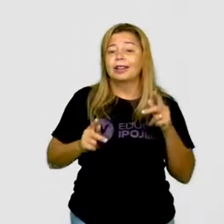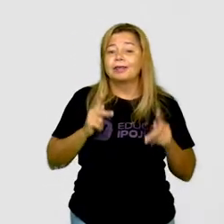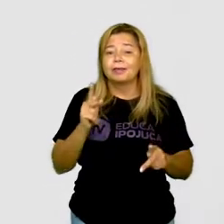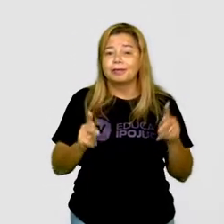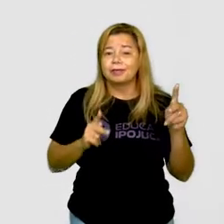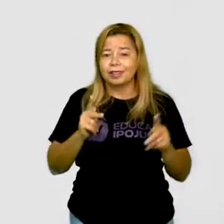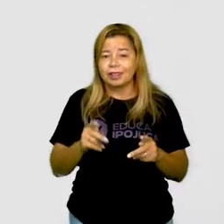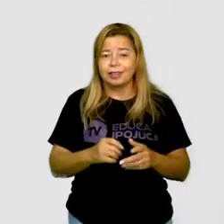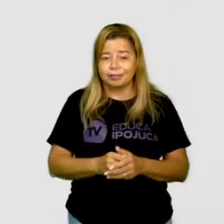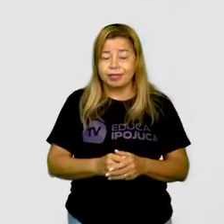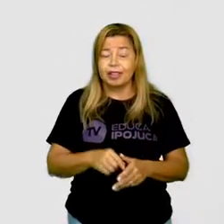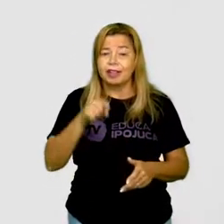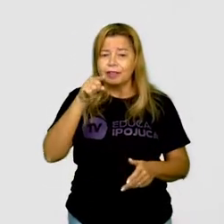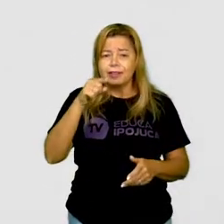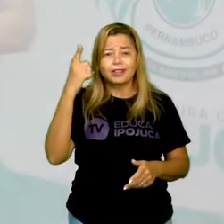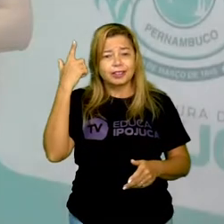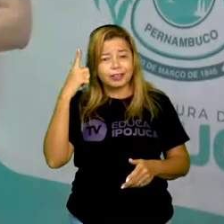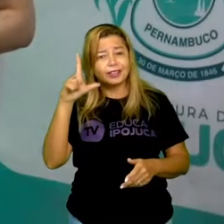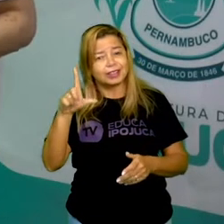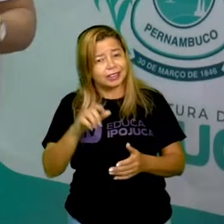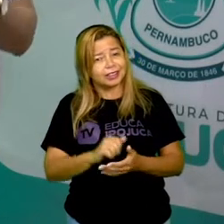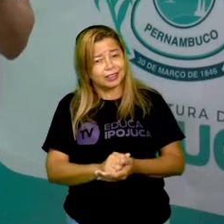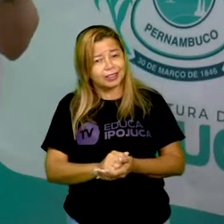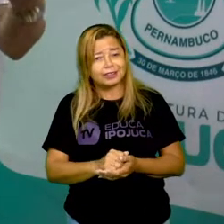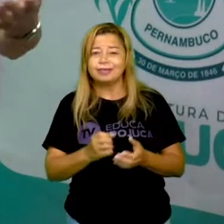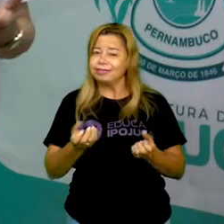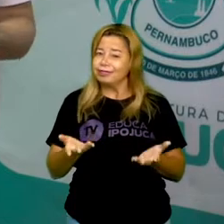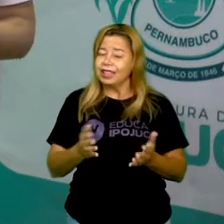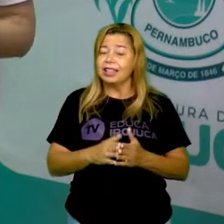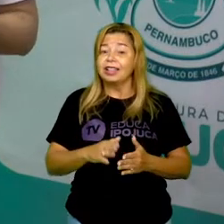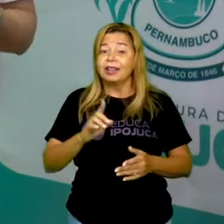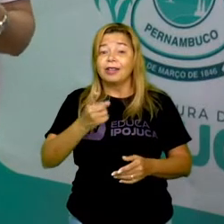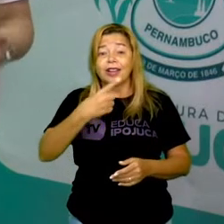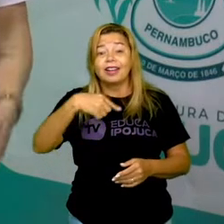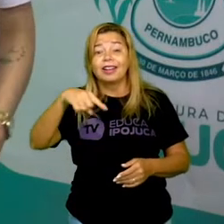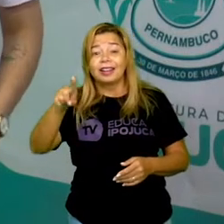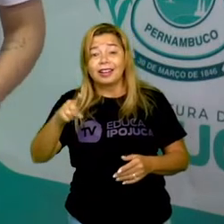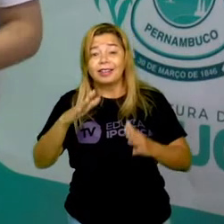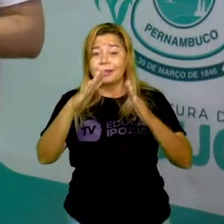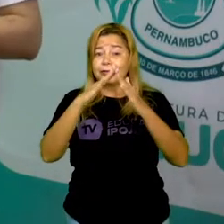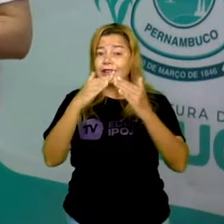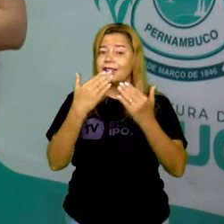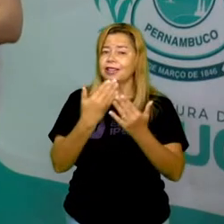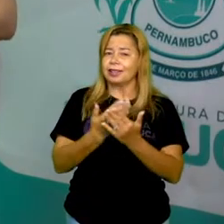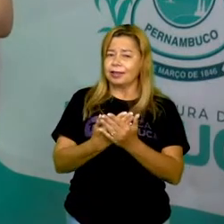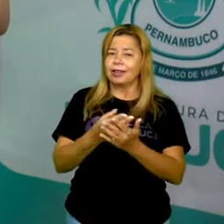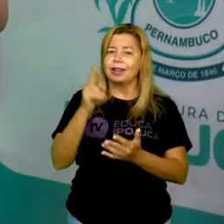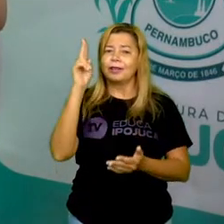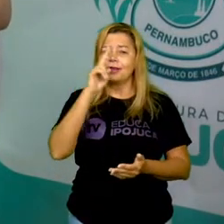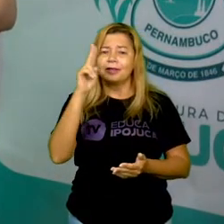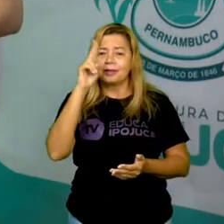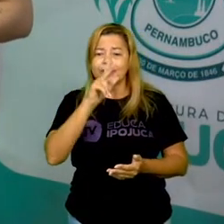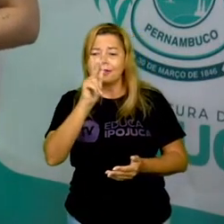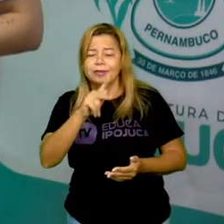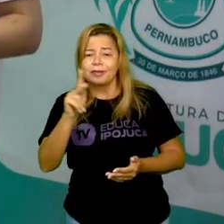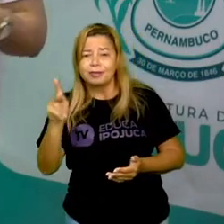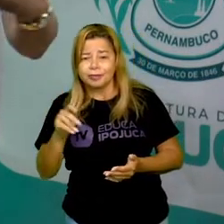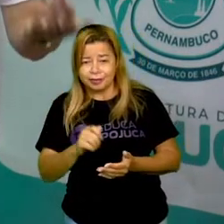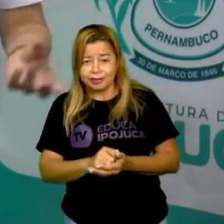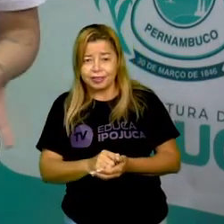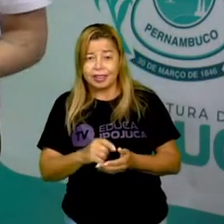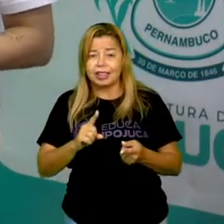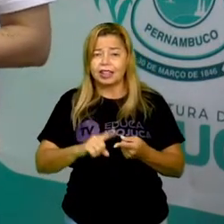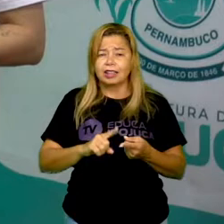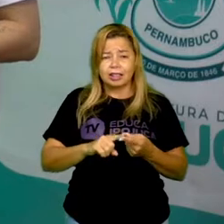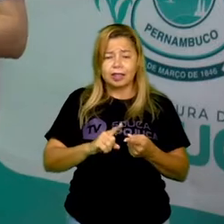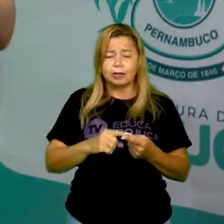Eu espero que sim. Compartilha do teu grupo, leva, lê para a tua professora aí quando as aulas voltarem presencial e faz uma rodada de